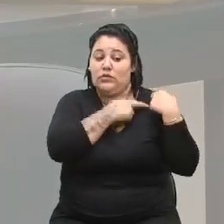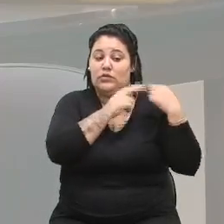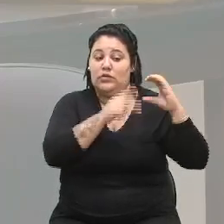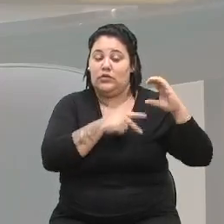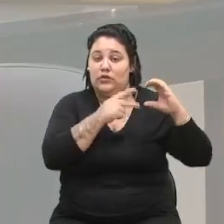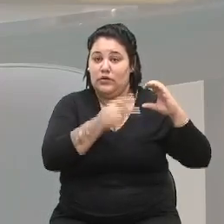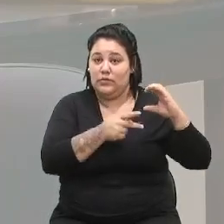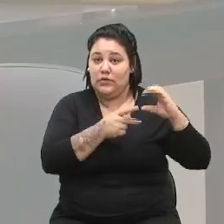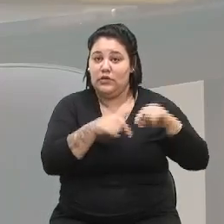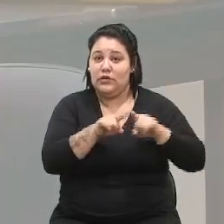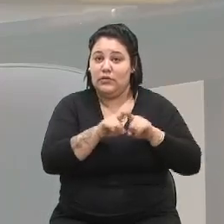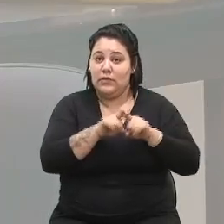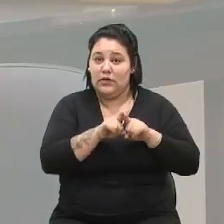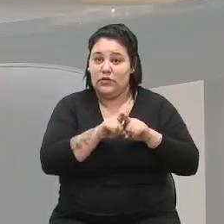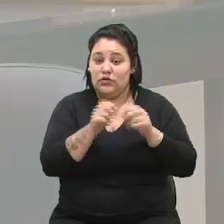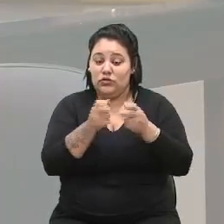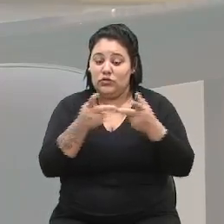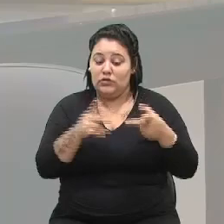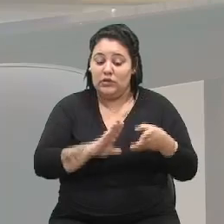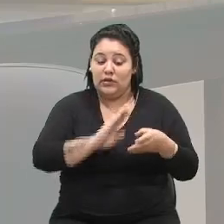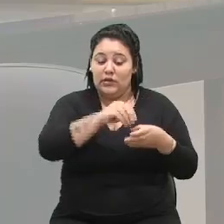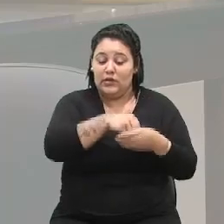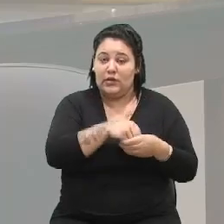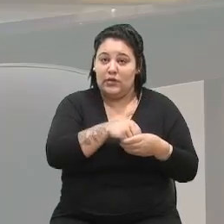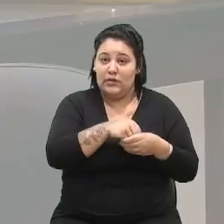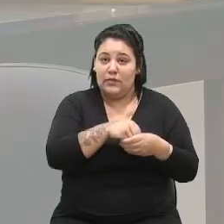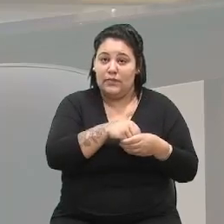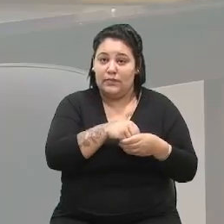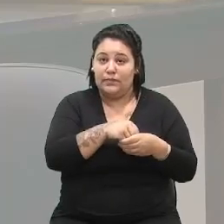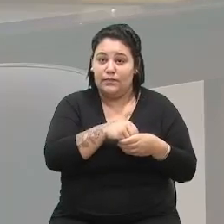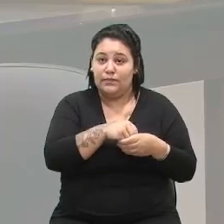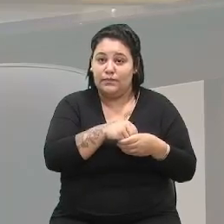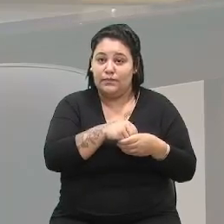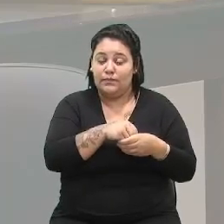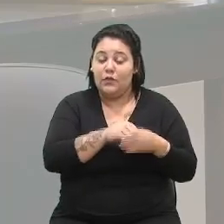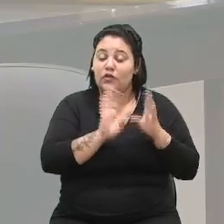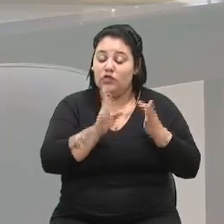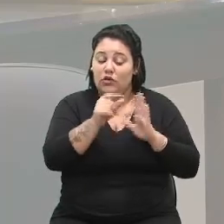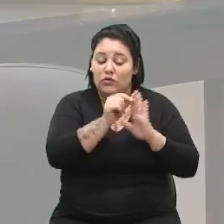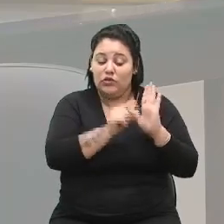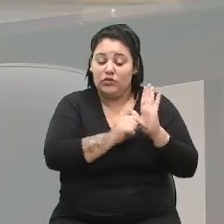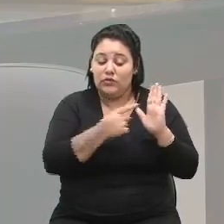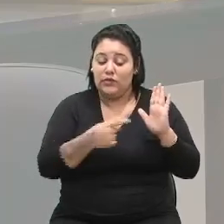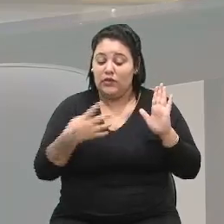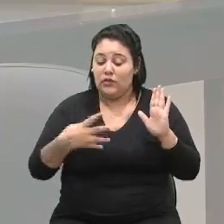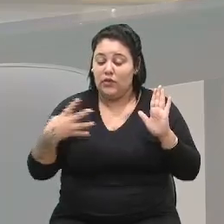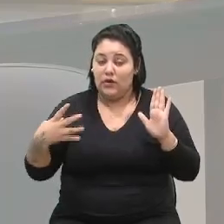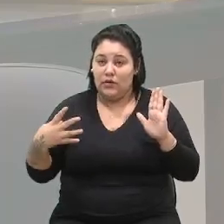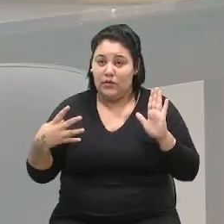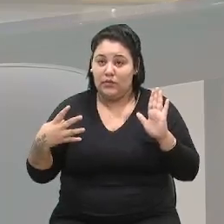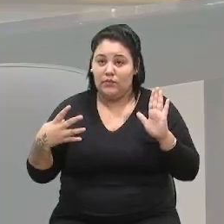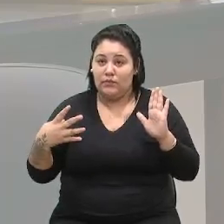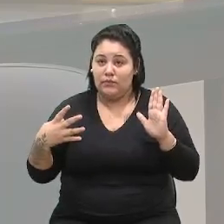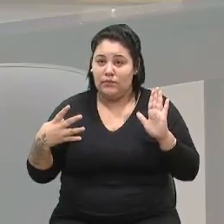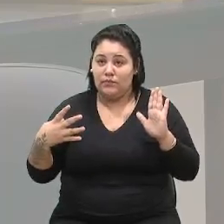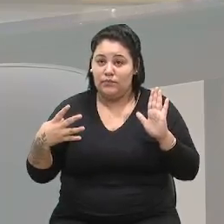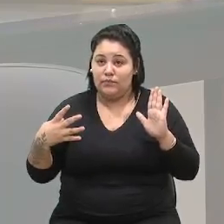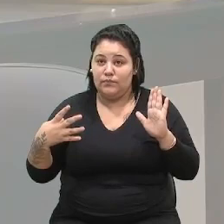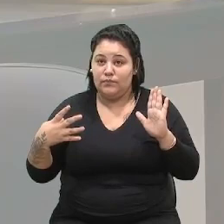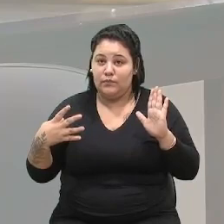efeitos internos sujeito a processo legislativo. Já no artigo 144 do regimento interno em